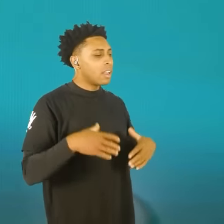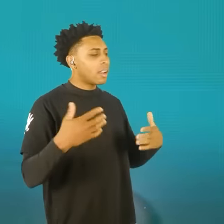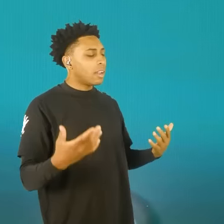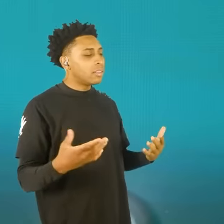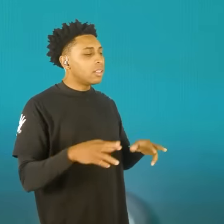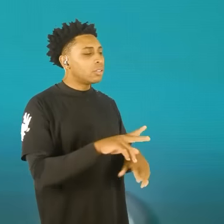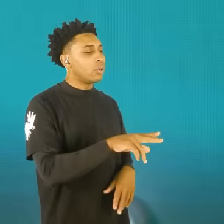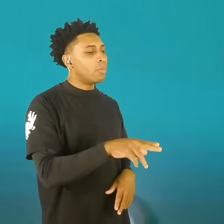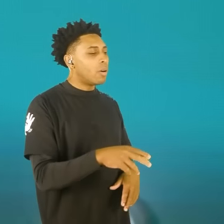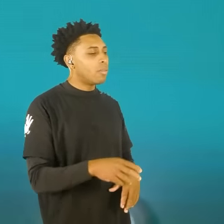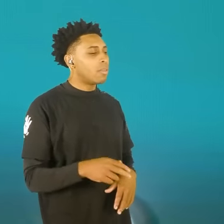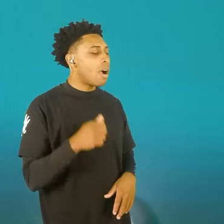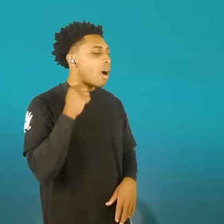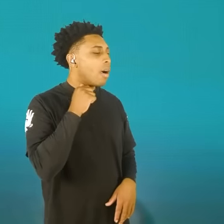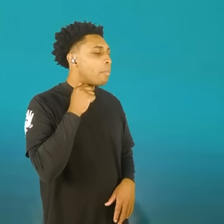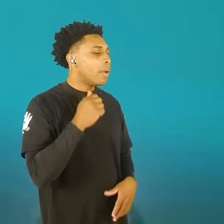Abel?